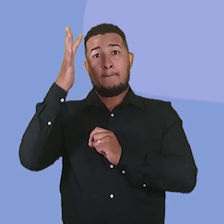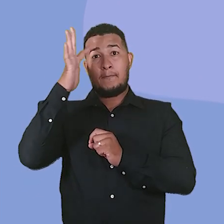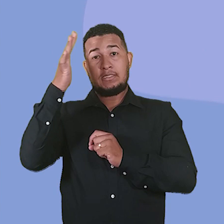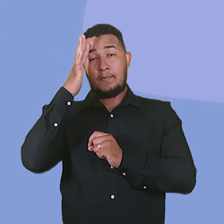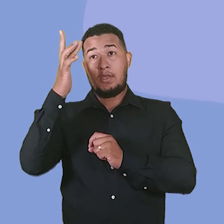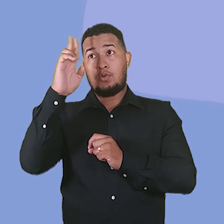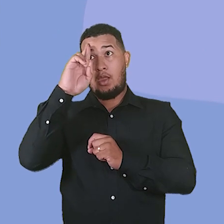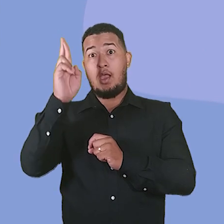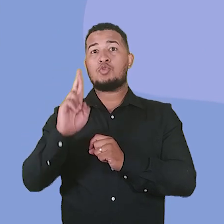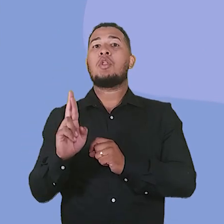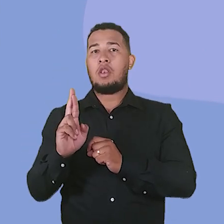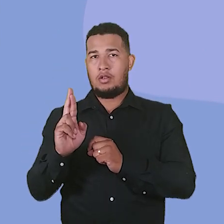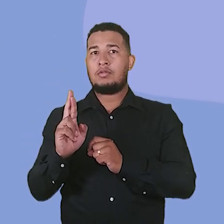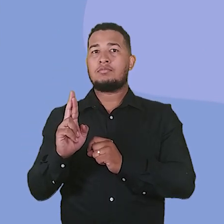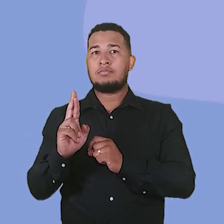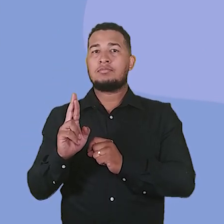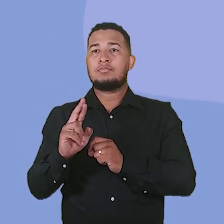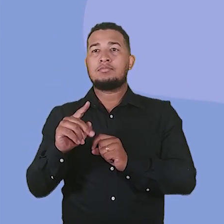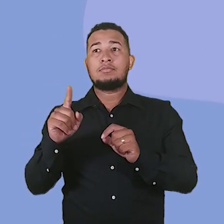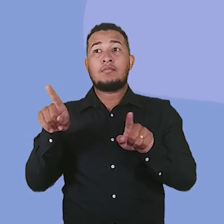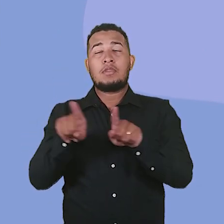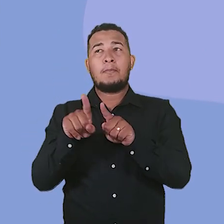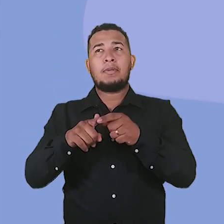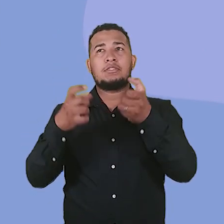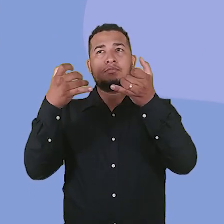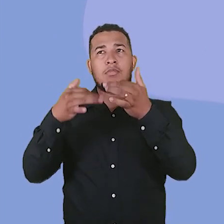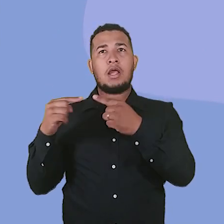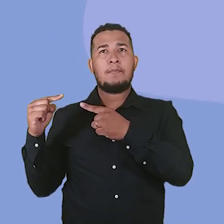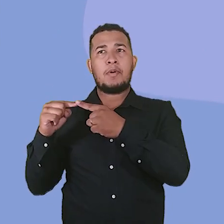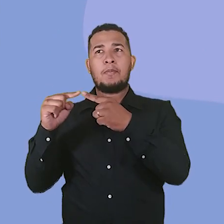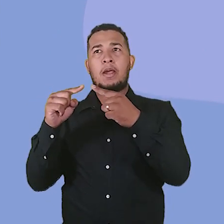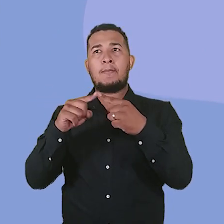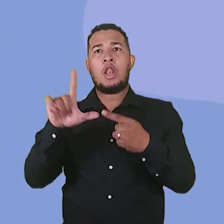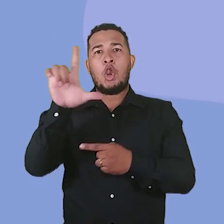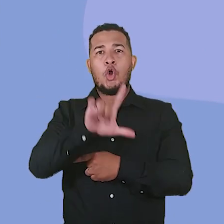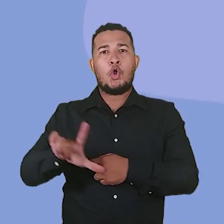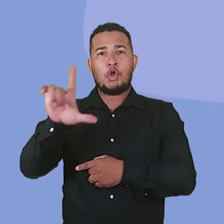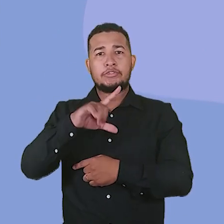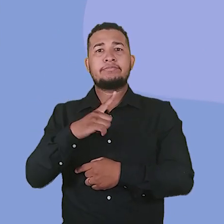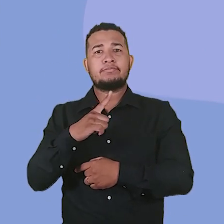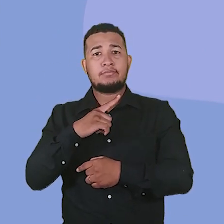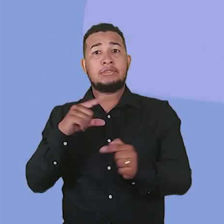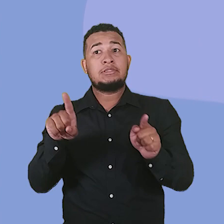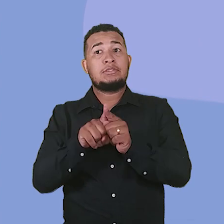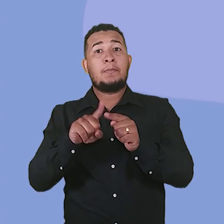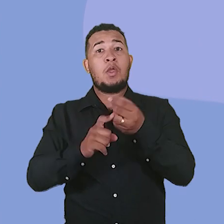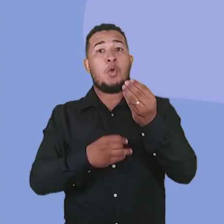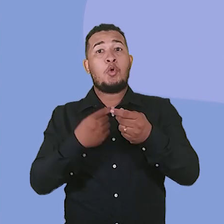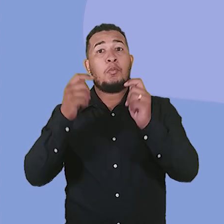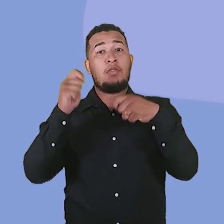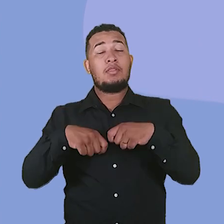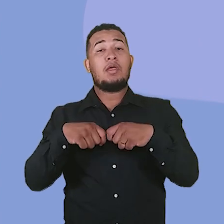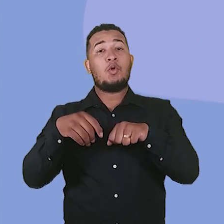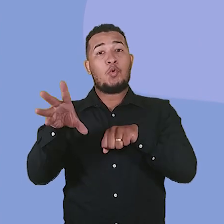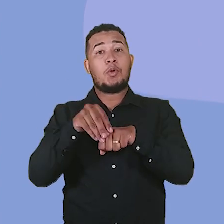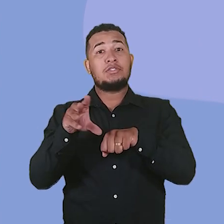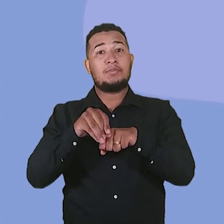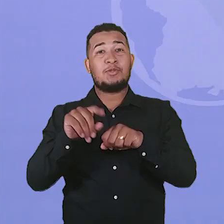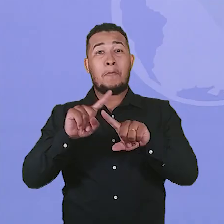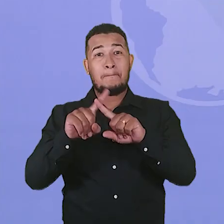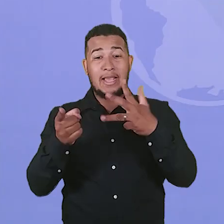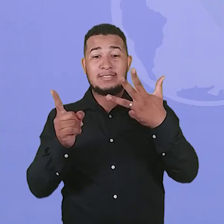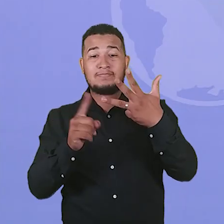pensamento racional, a lógica para justificar e sistematizar conhecimentos, né? Mas ele ainda não